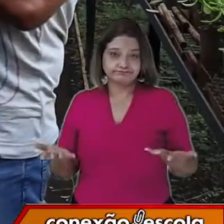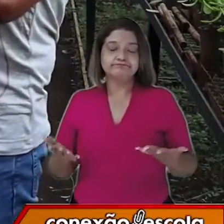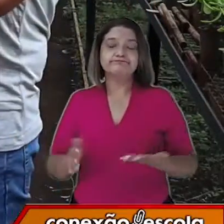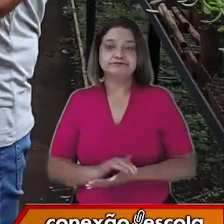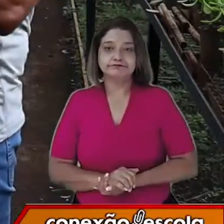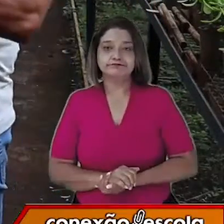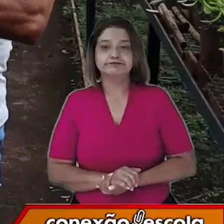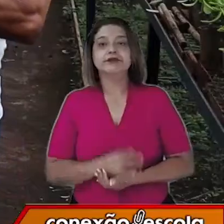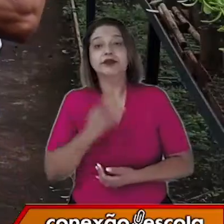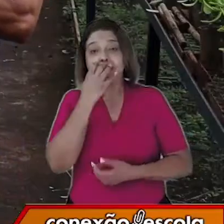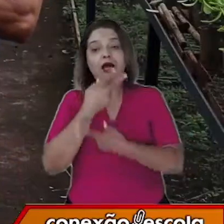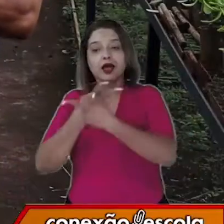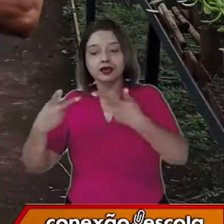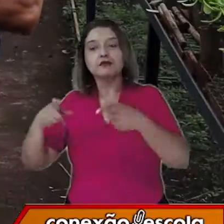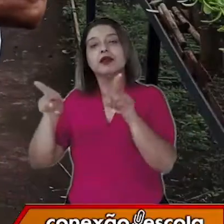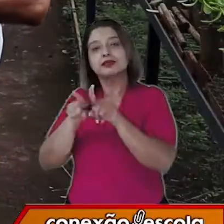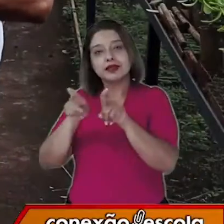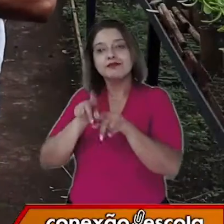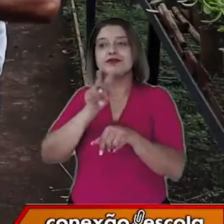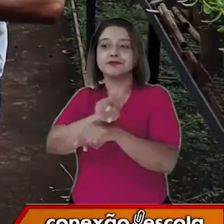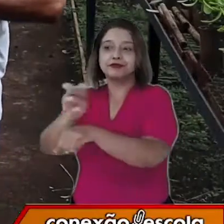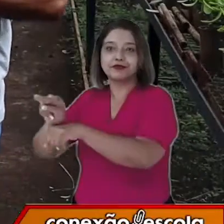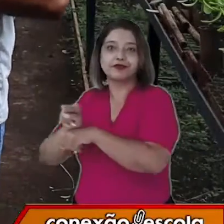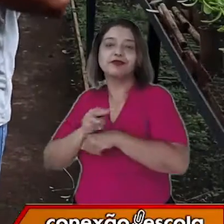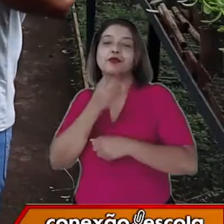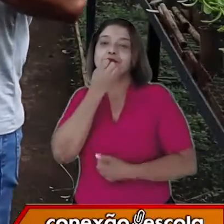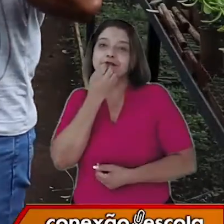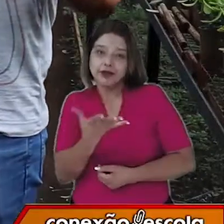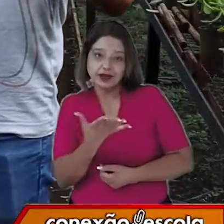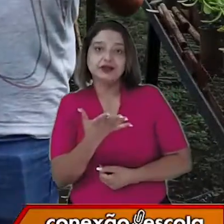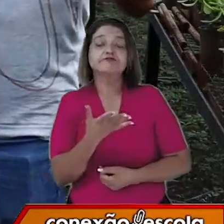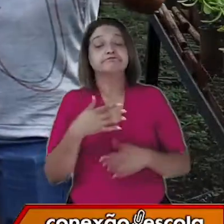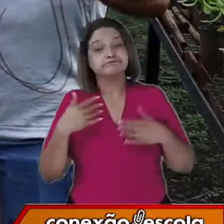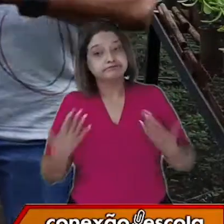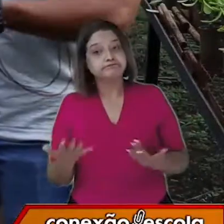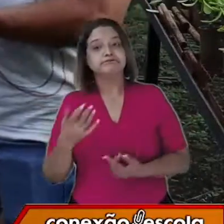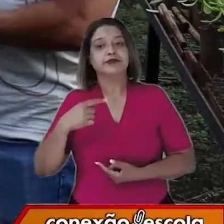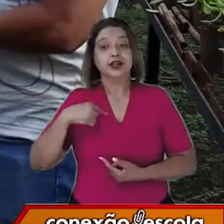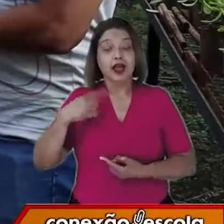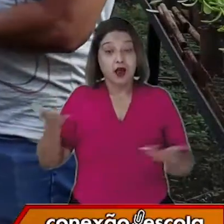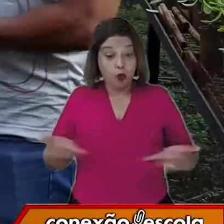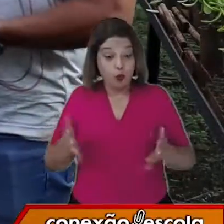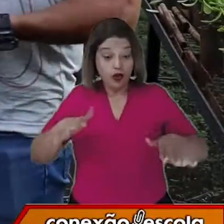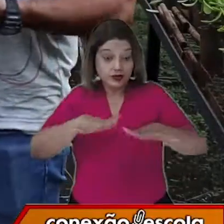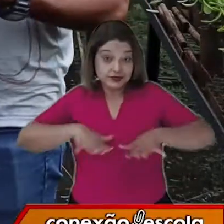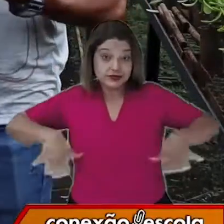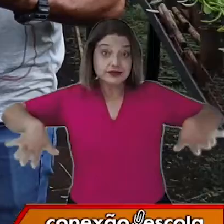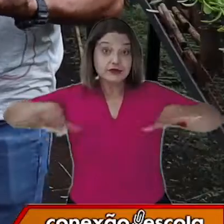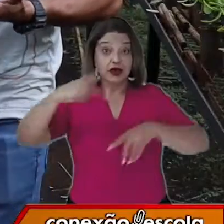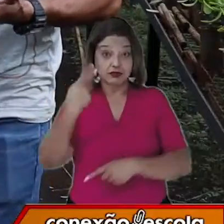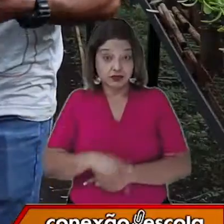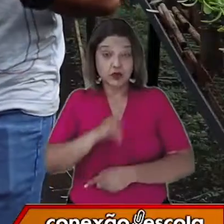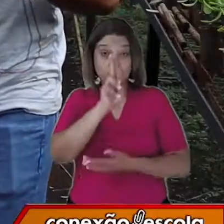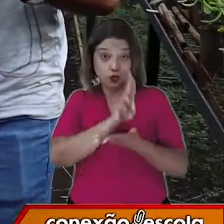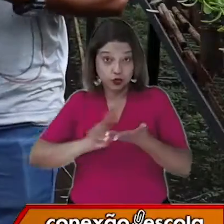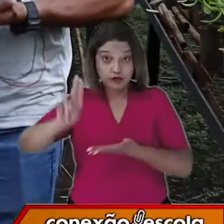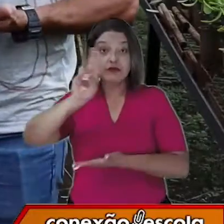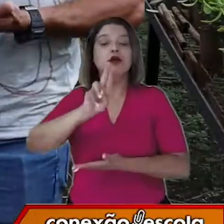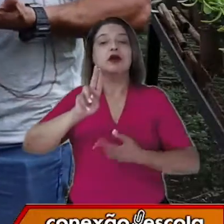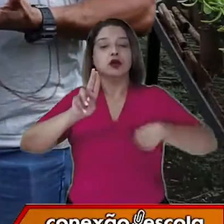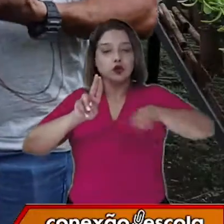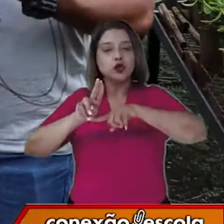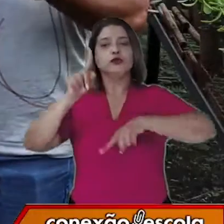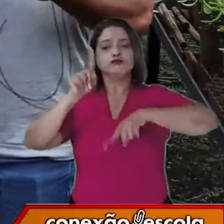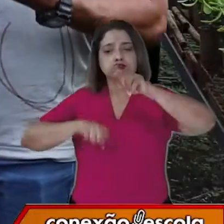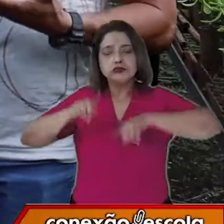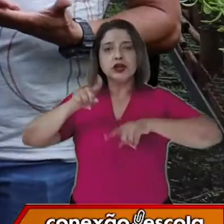deles, né, esses animais também ficam sem para onde ir. Por isso que aqui, nesse espaço, nós fazemos isso, nós produzimos